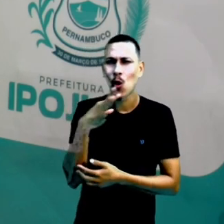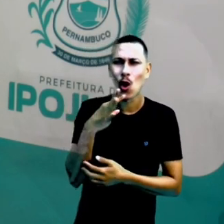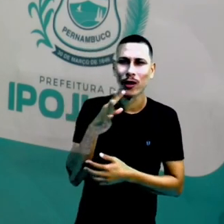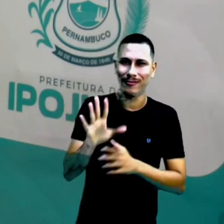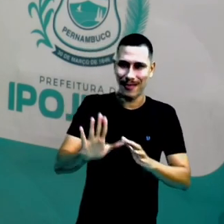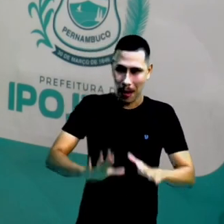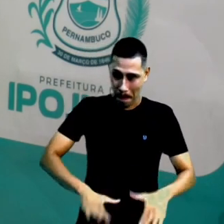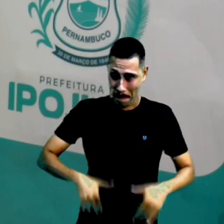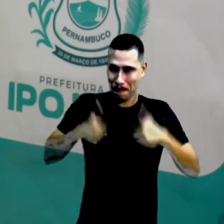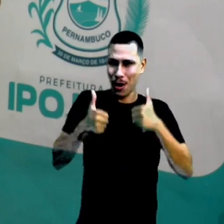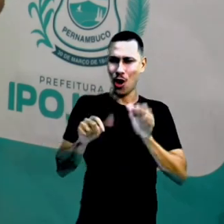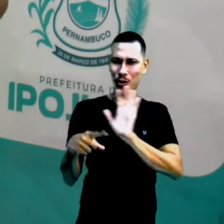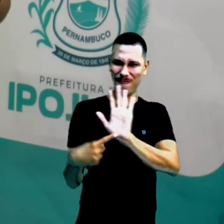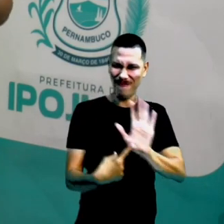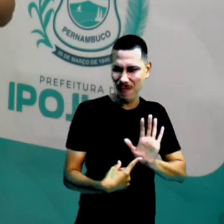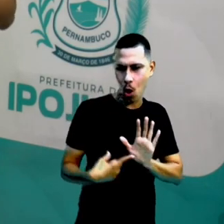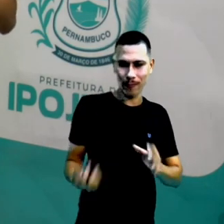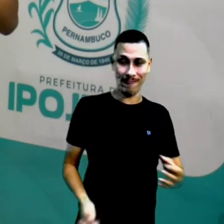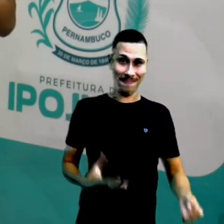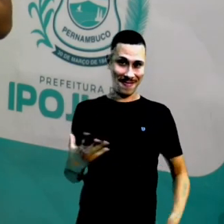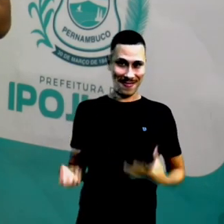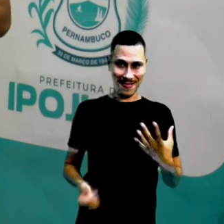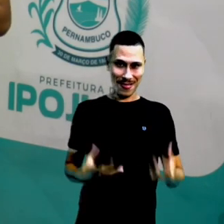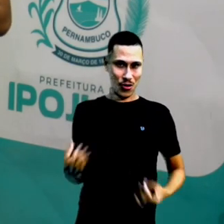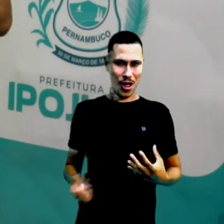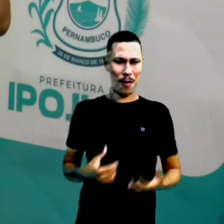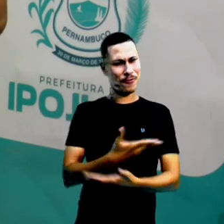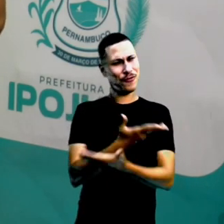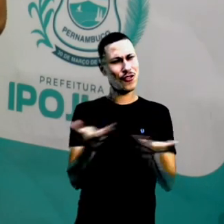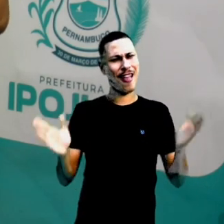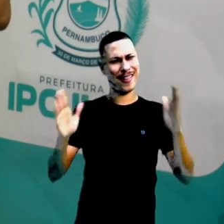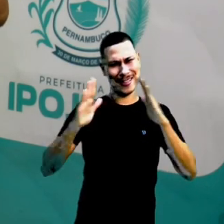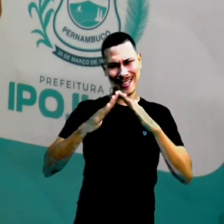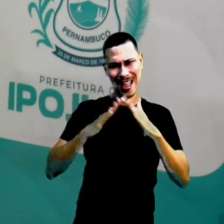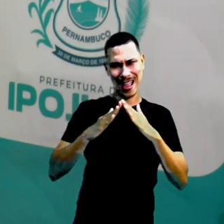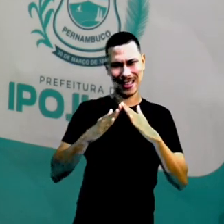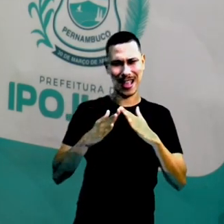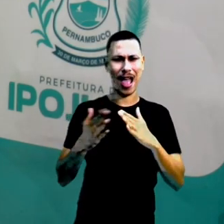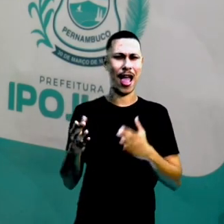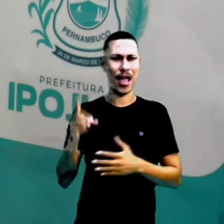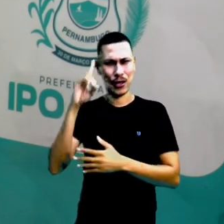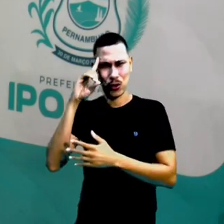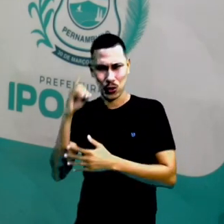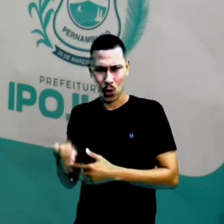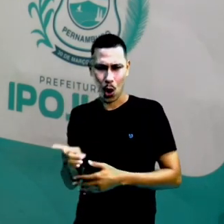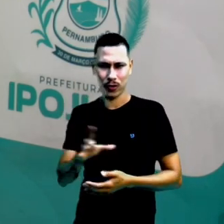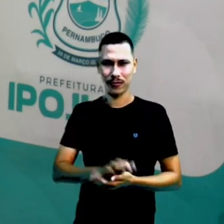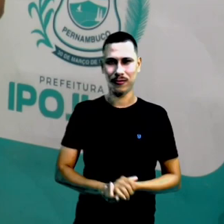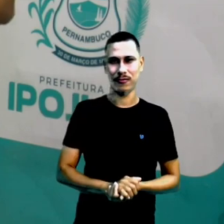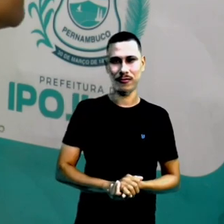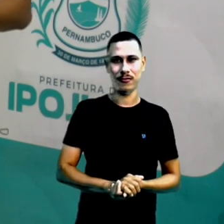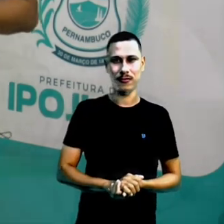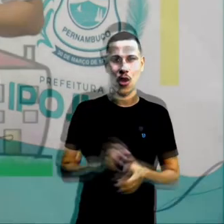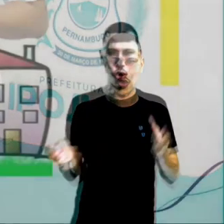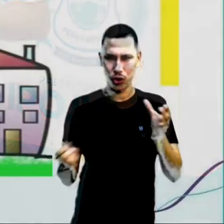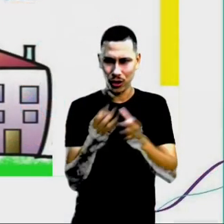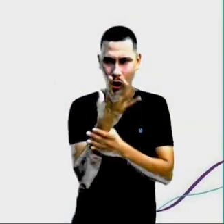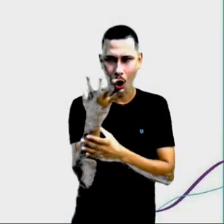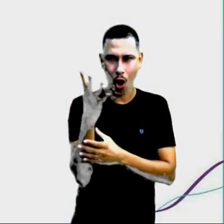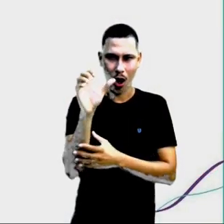melhor, eu trouxe um poema, que é A Casa e o Seu Dono, do autor Elias José.